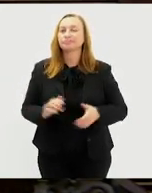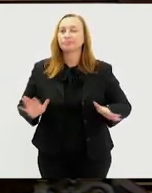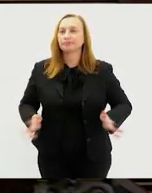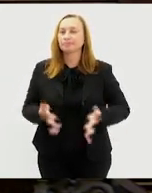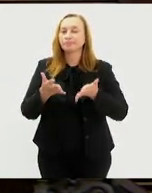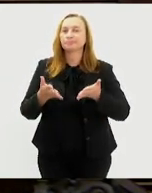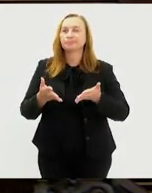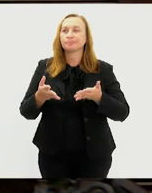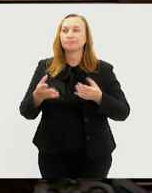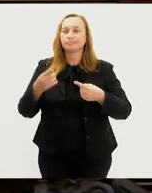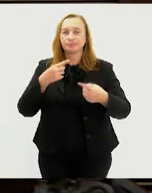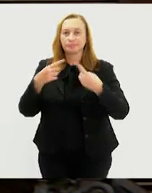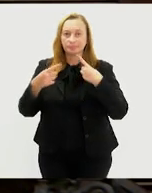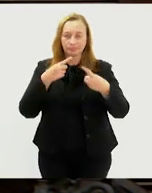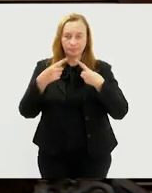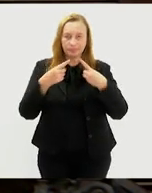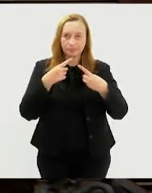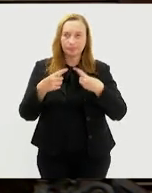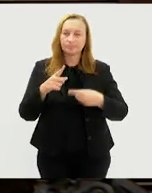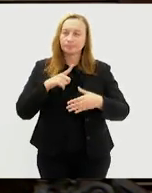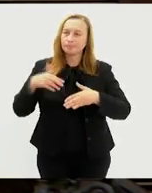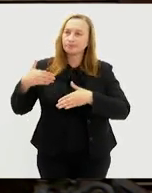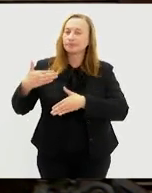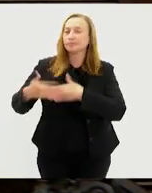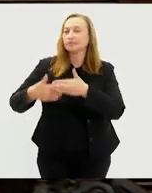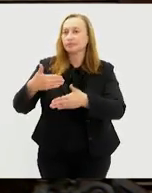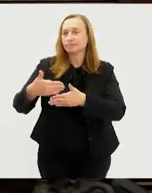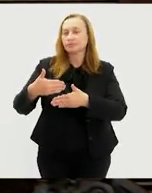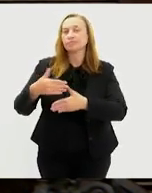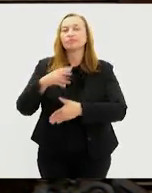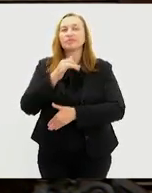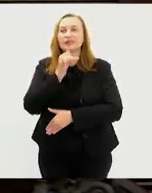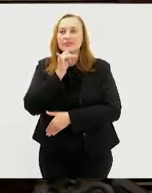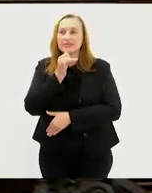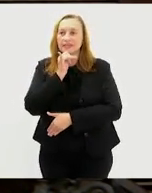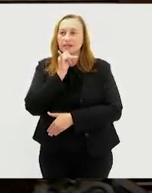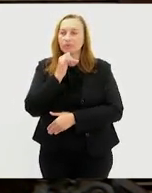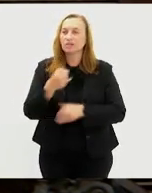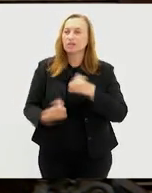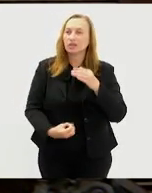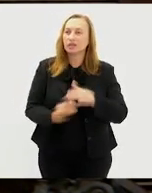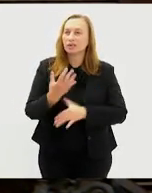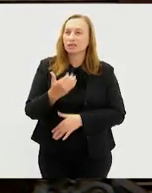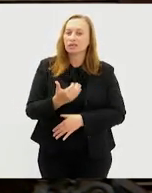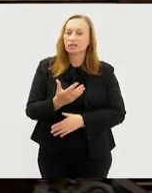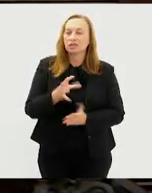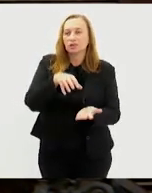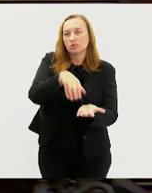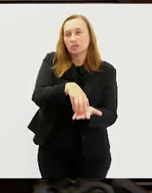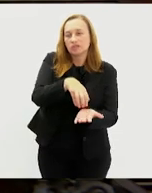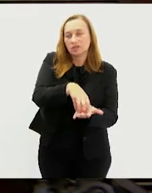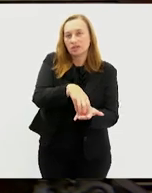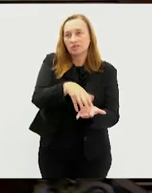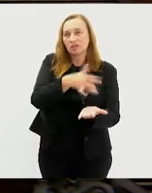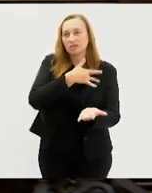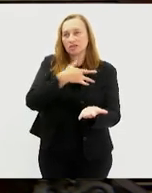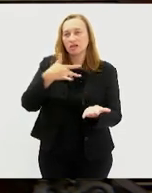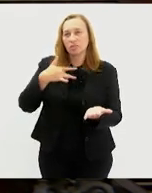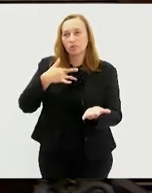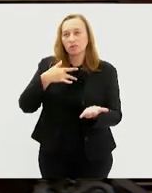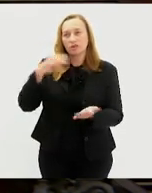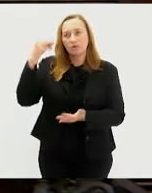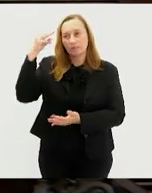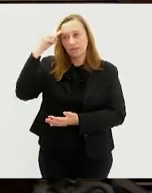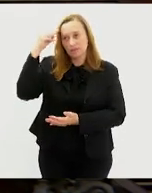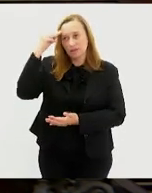debate a gente tem avançado por exemplo na construção dos centros de convivência na saúde mental que